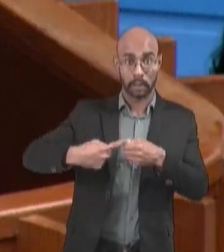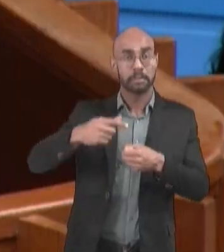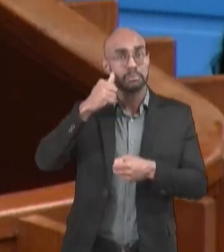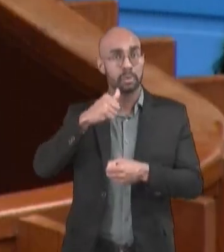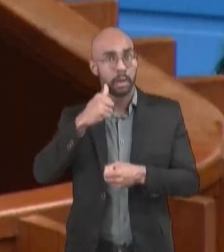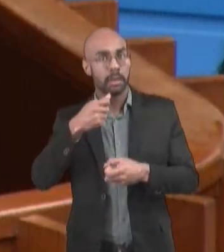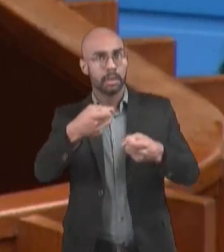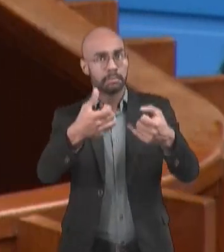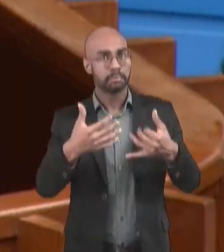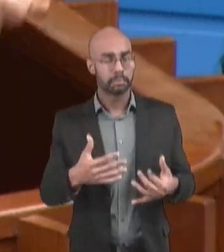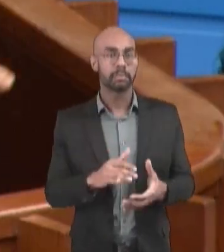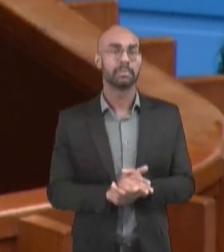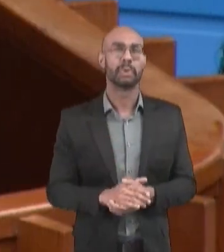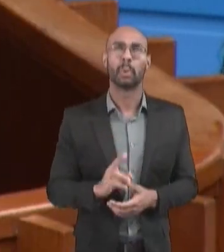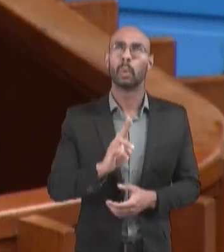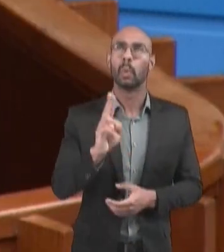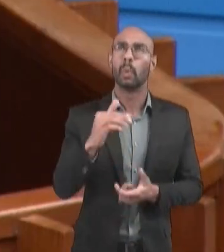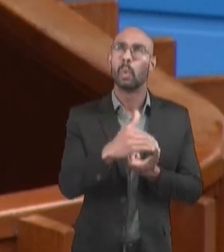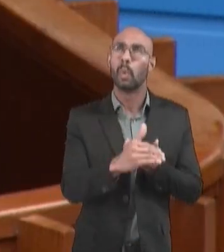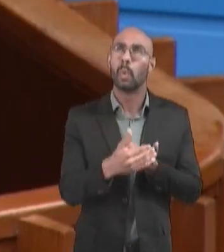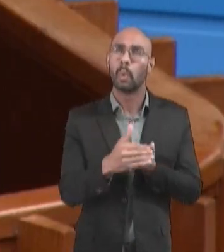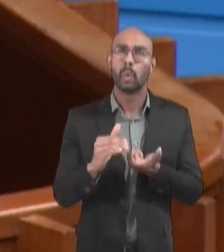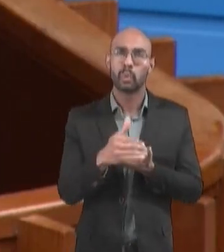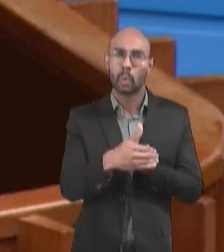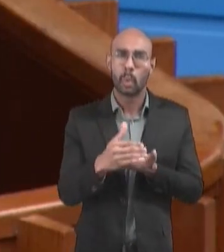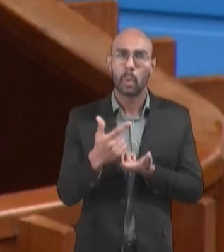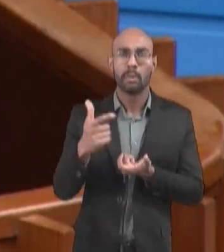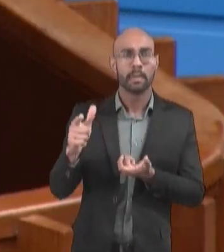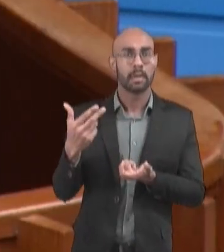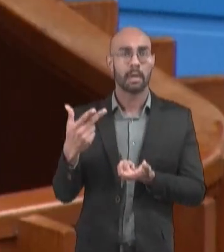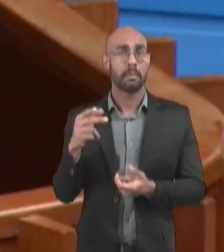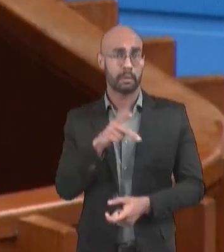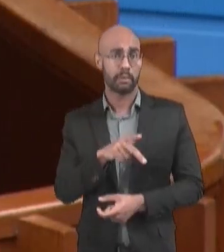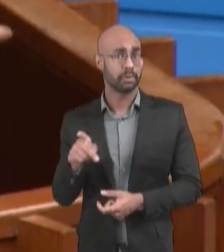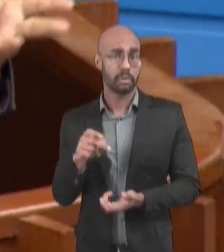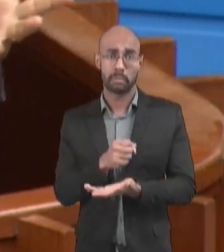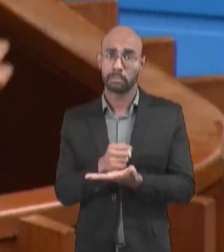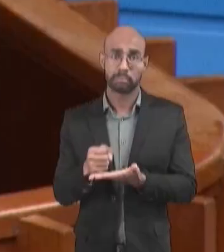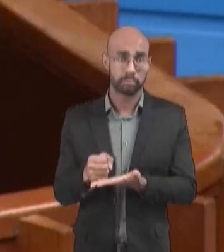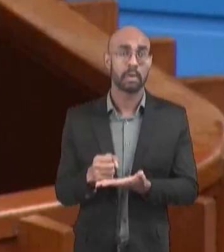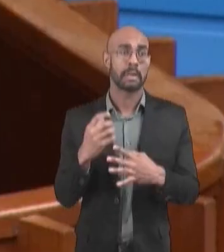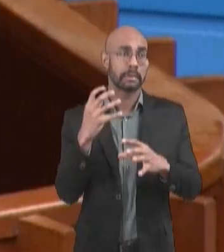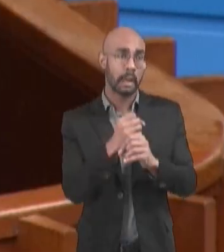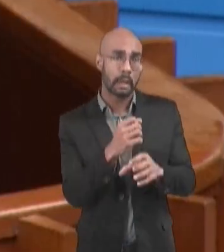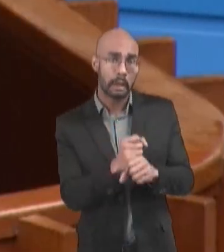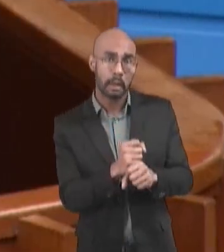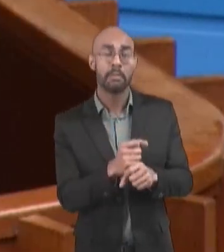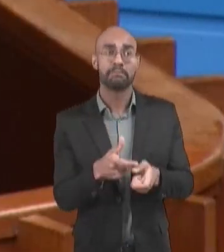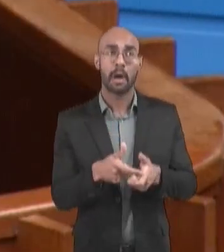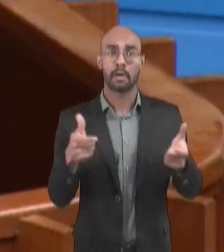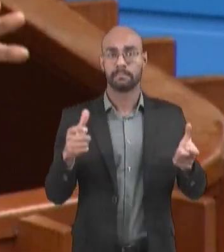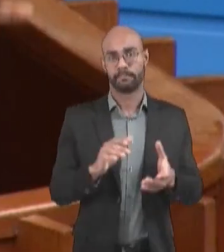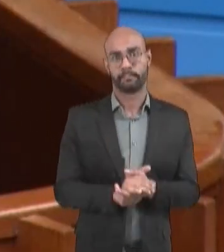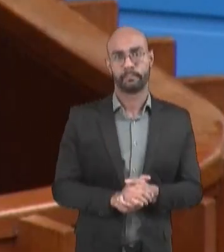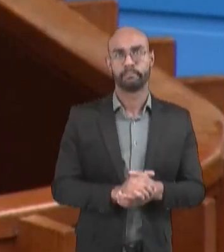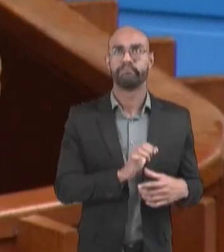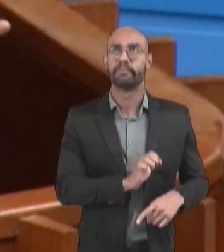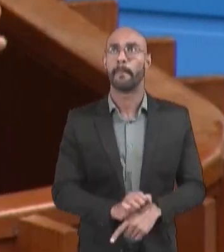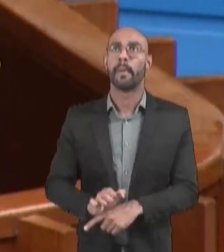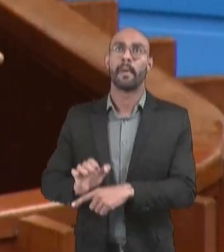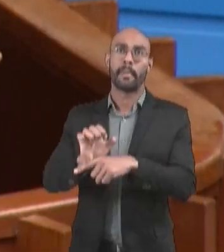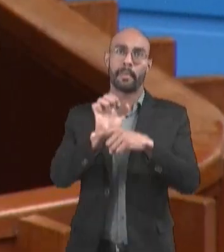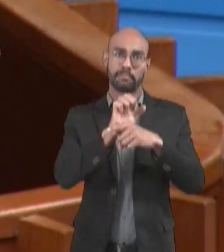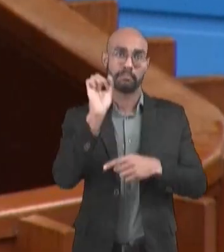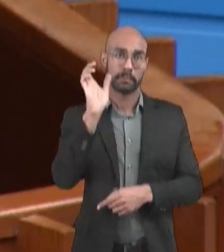que lá existe, tem outra nomenclatura, mas é o mesmo professor convocado, também tem um número considerável, isso em todos os estados